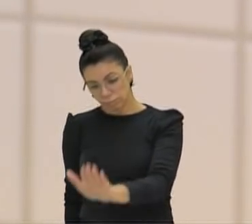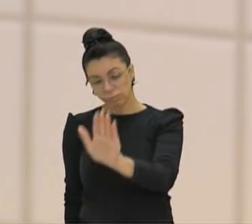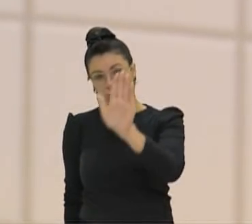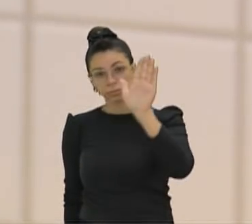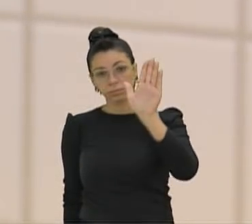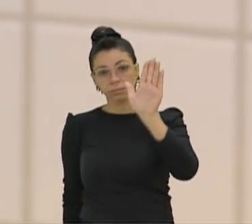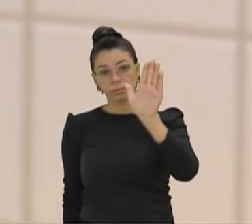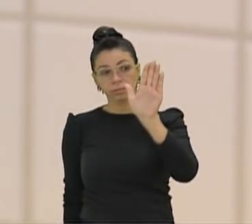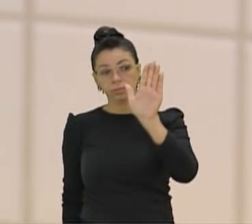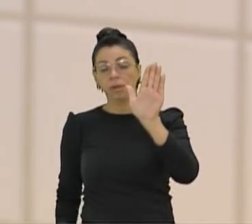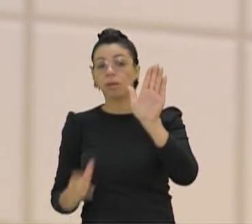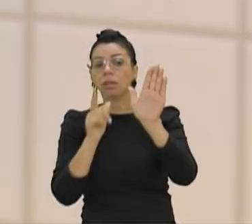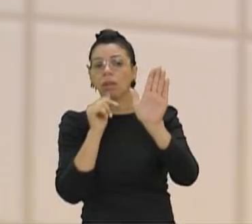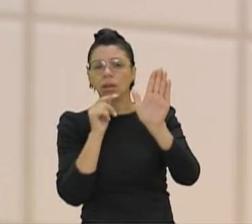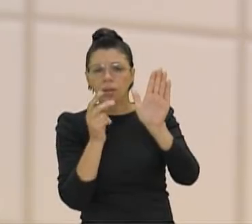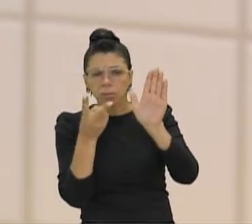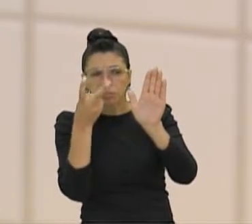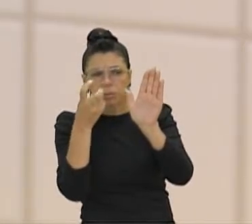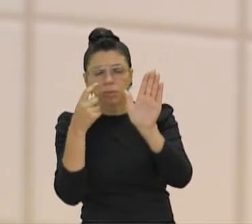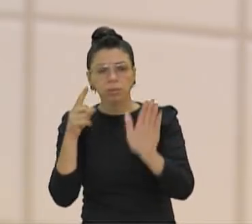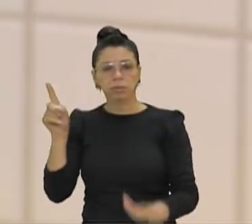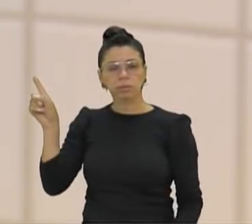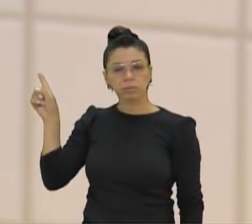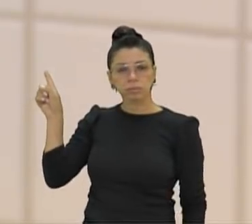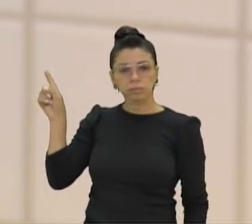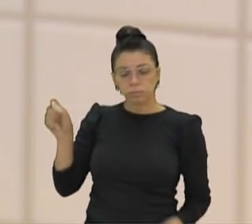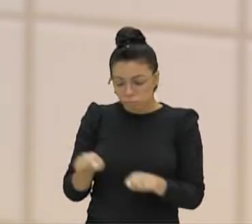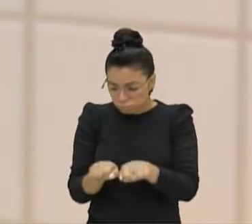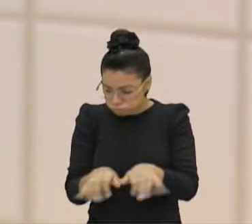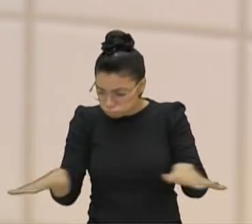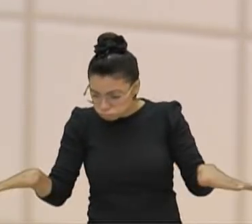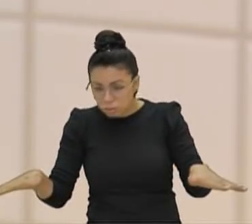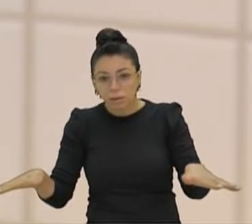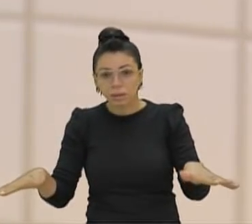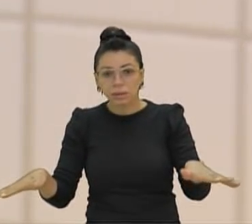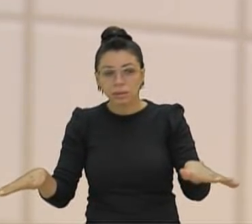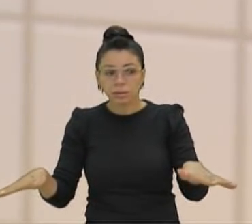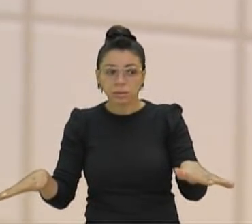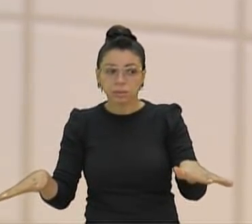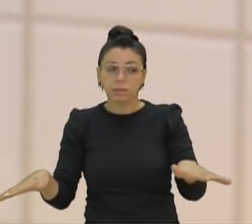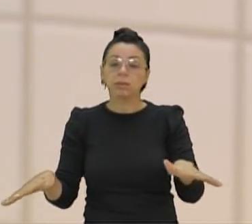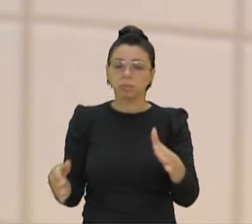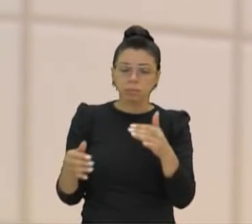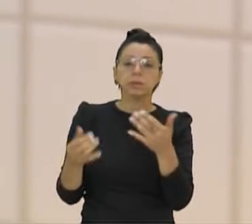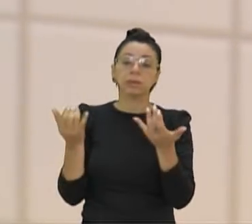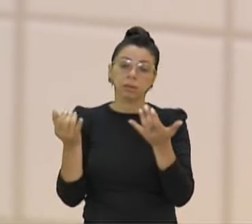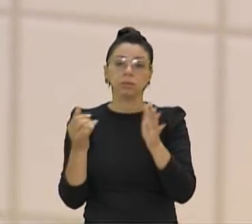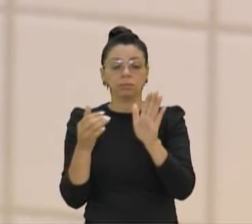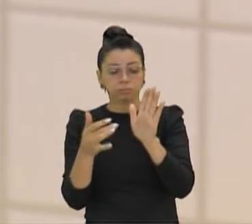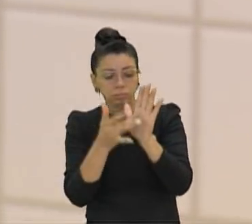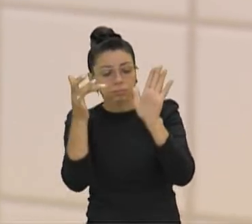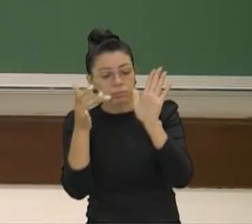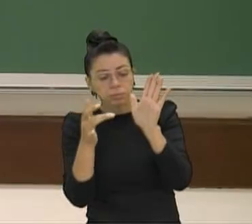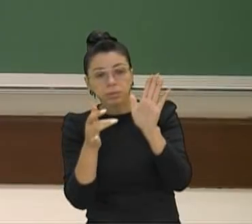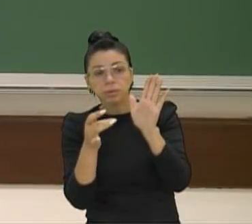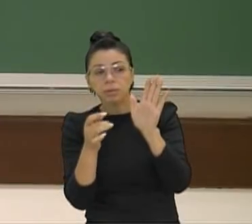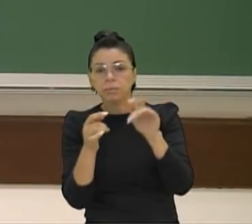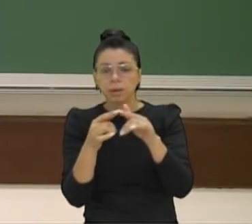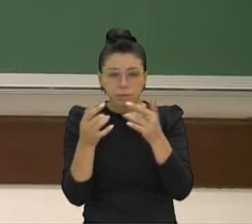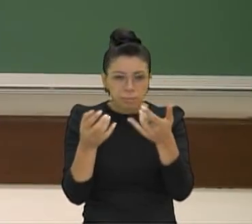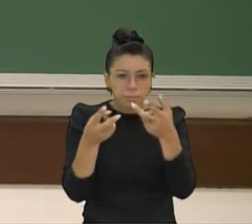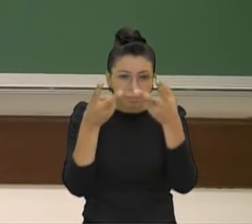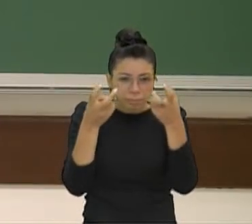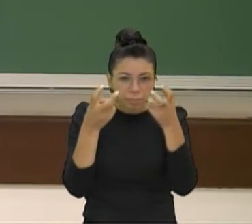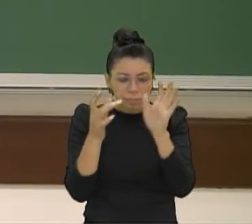Olha aqui na água, conseguiram perceber como que o orégano se afastou? Grudou um pouquinho, sim, mas conseguem perceber